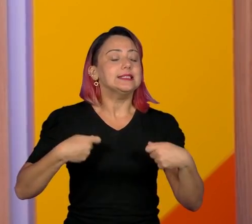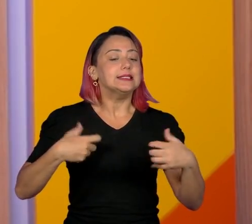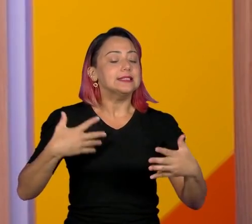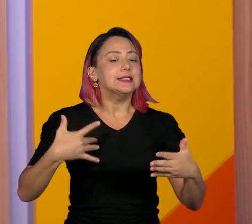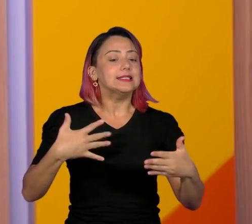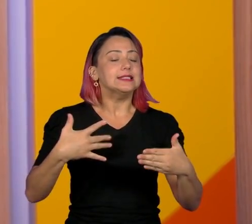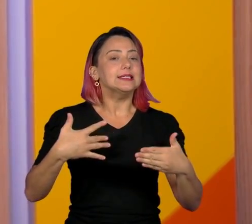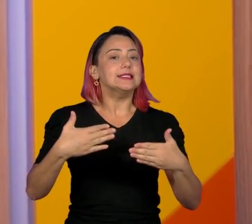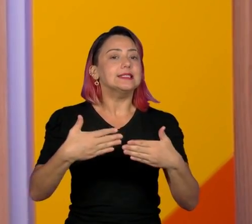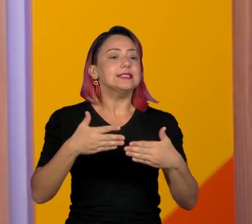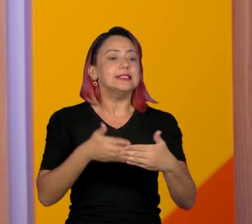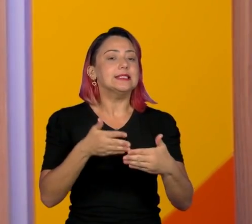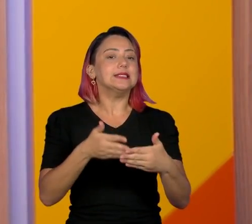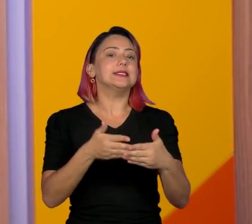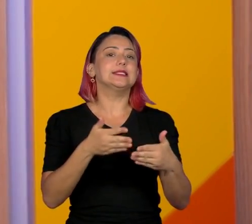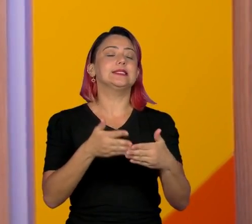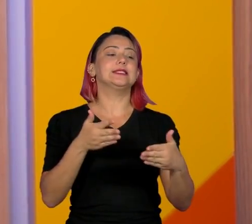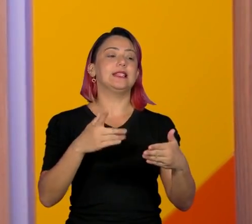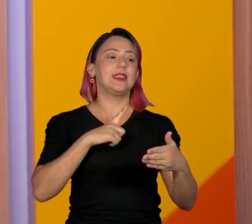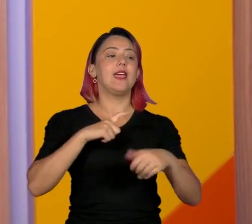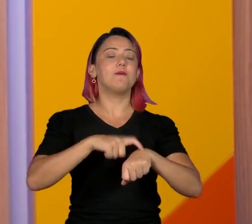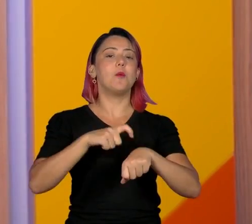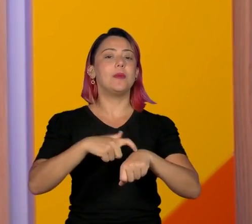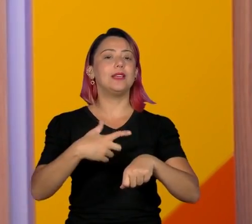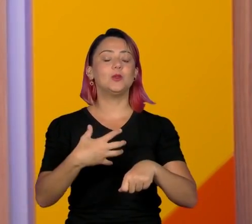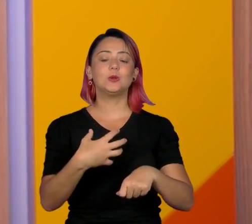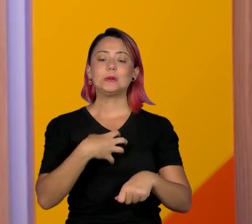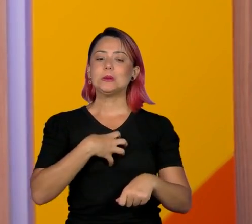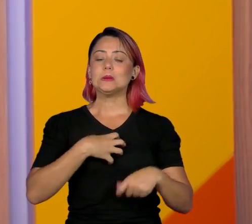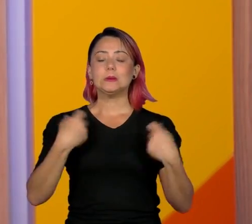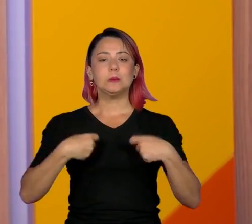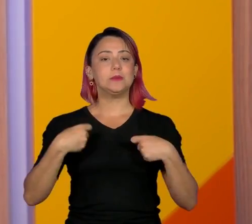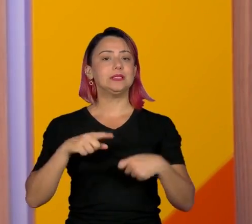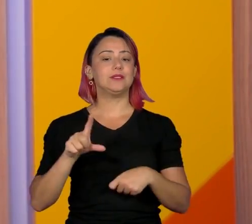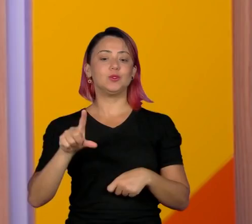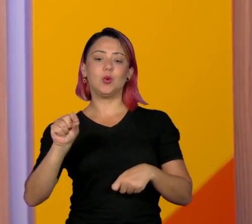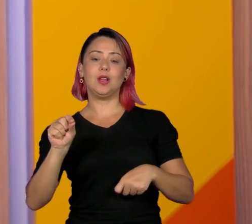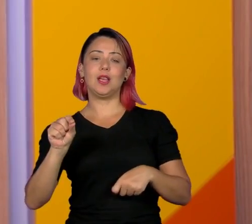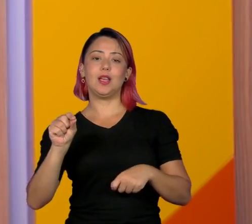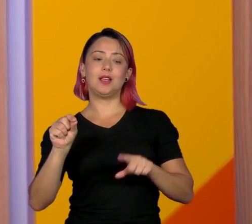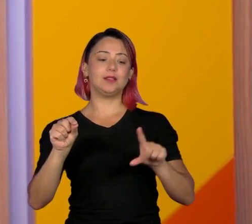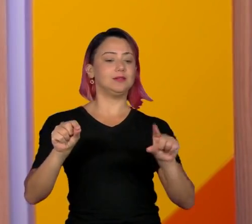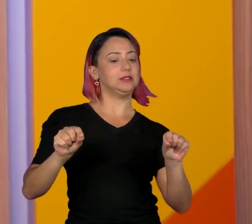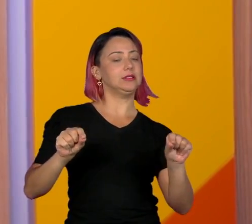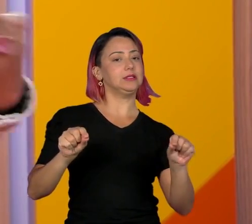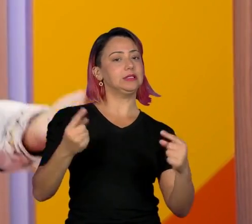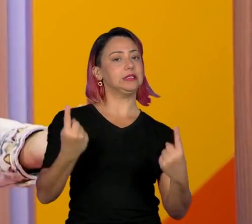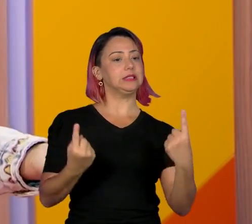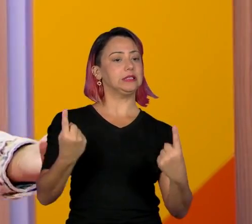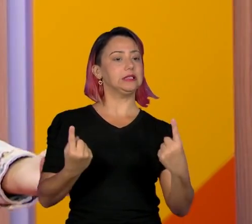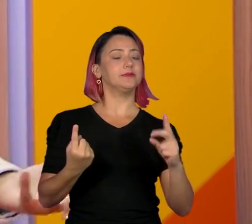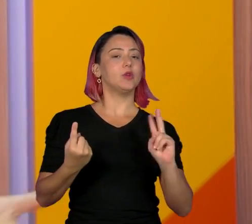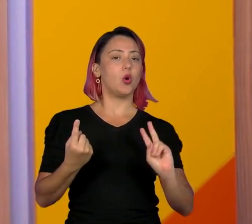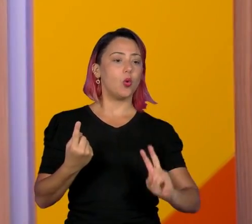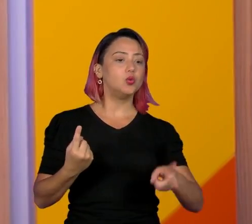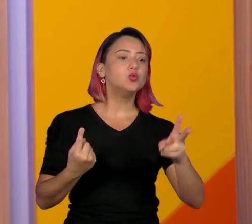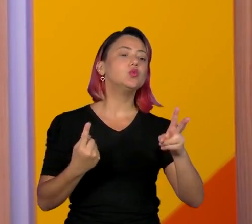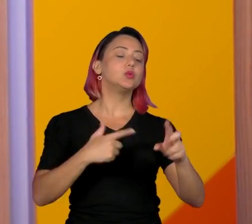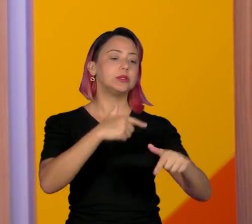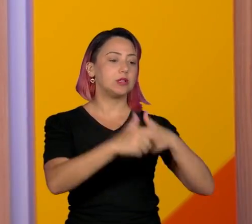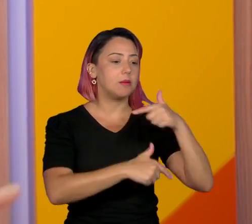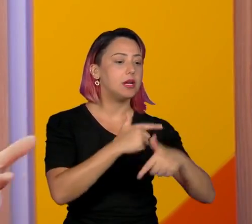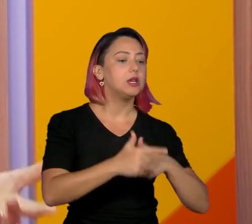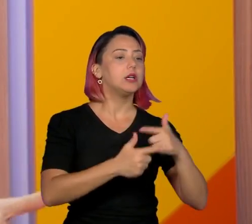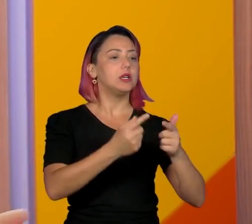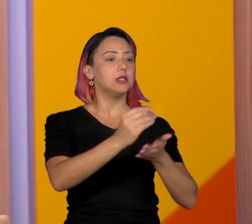eu vi que eu tinha que fazer uma escolha, que era seguir um sonho ou tentar suprir uma necessidade da